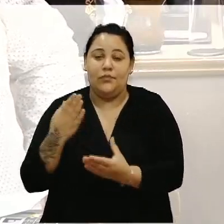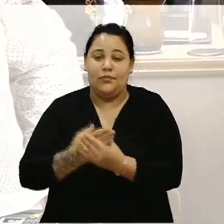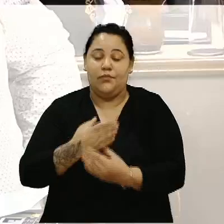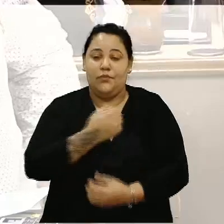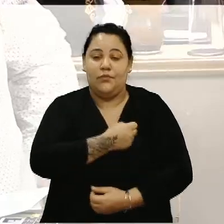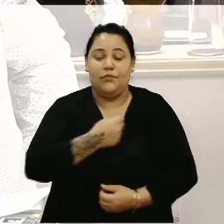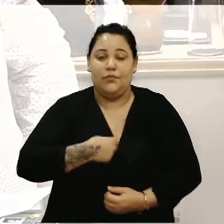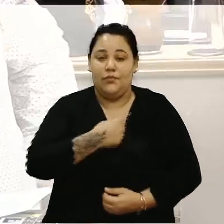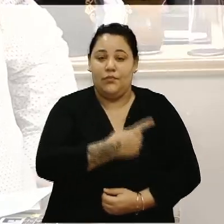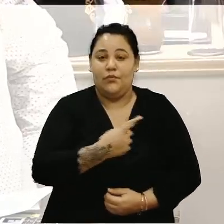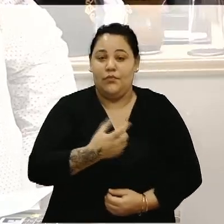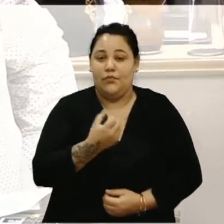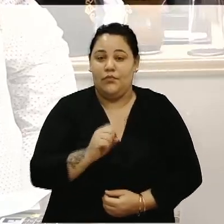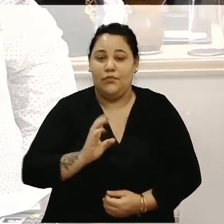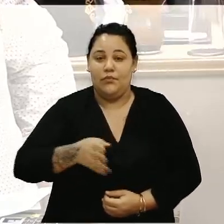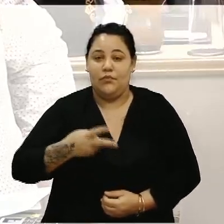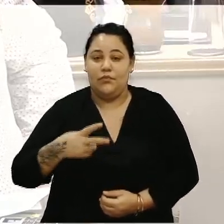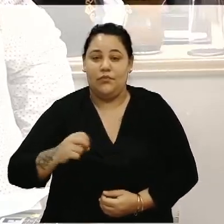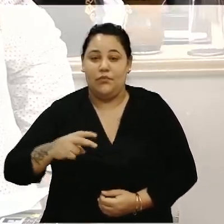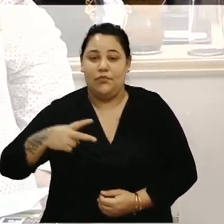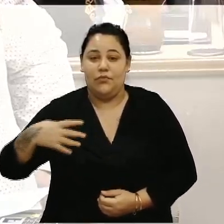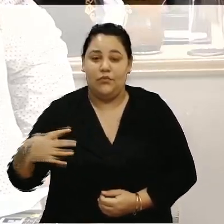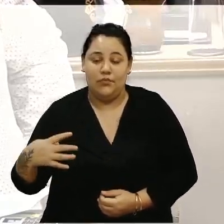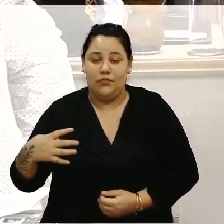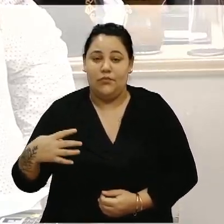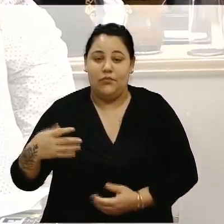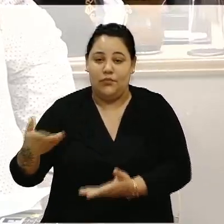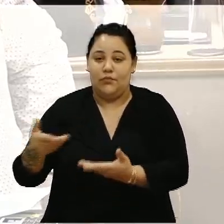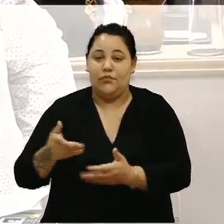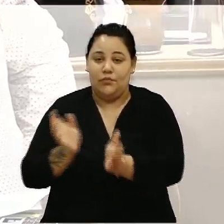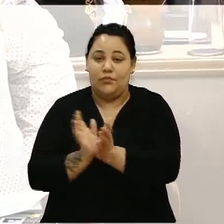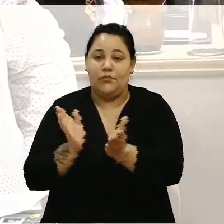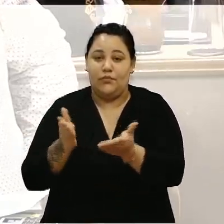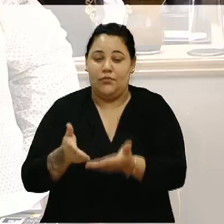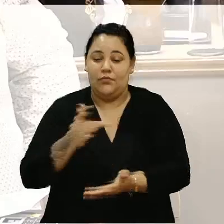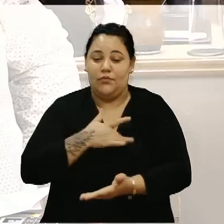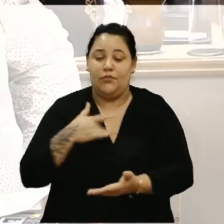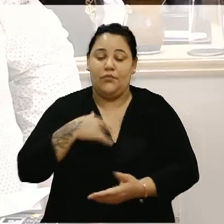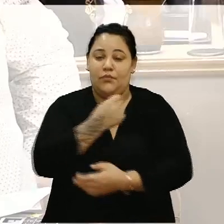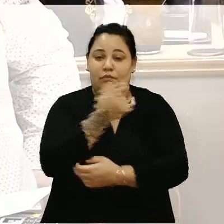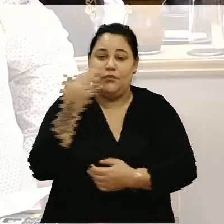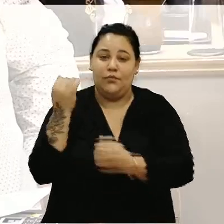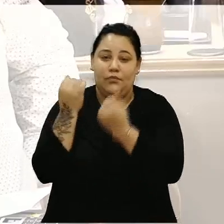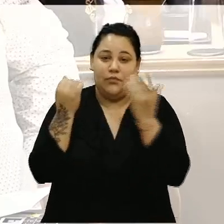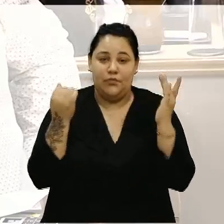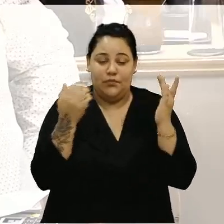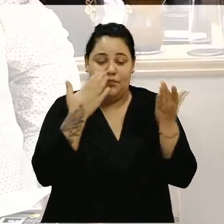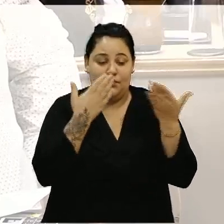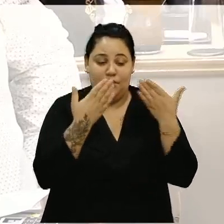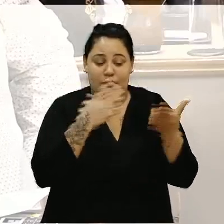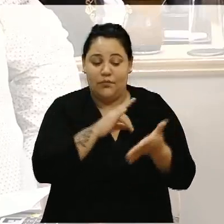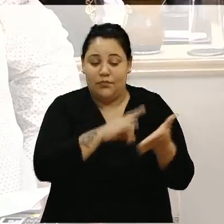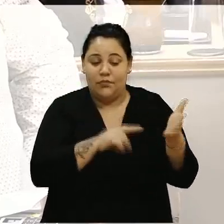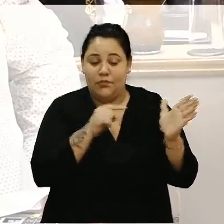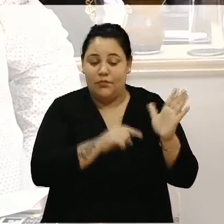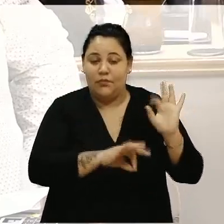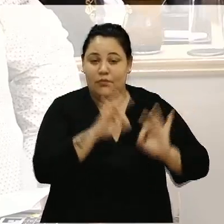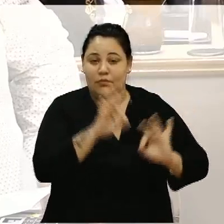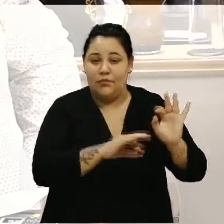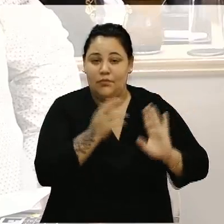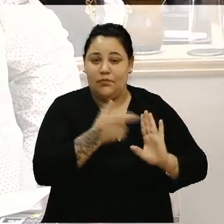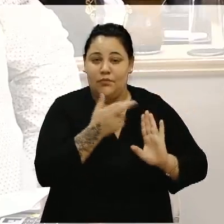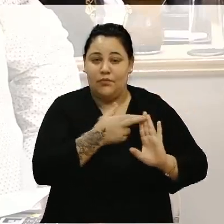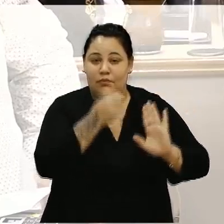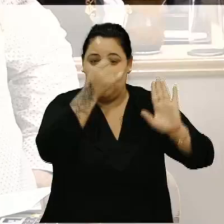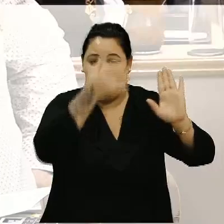número 118/2024. Recebe essa Comissão de Saúde e Meio Ambiente para análise e parecer o projeto de resolução